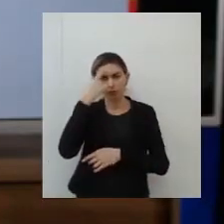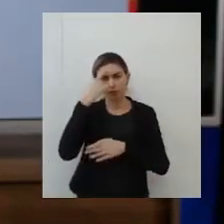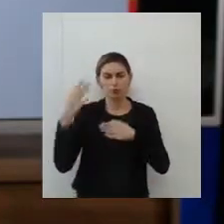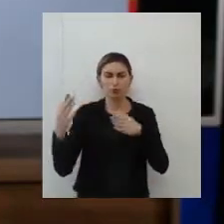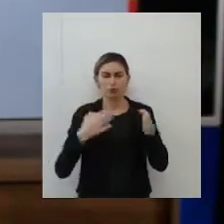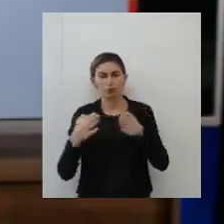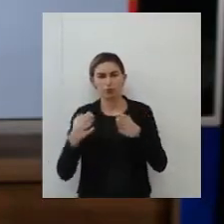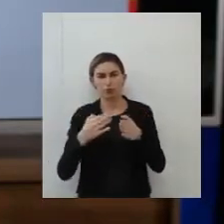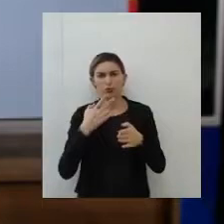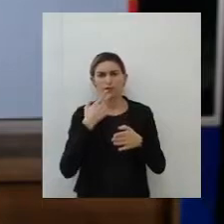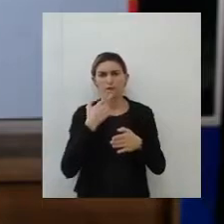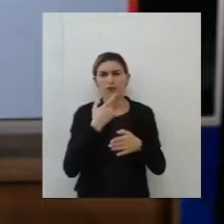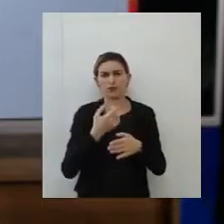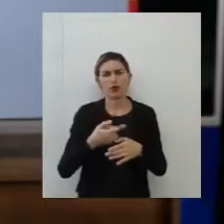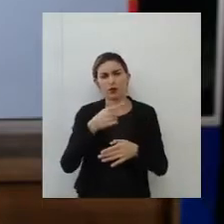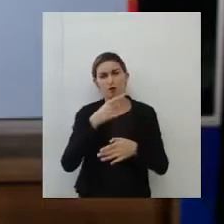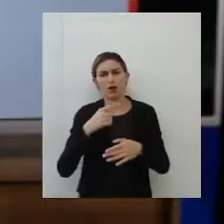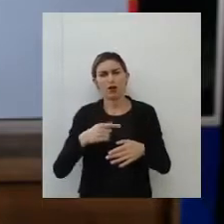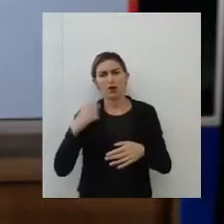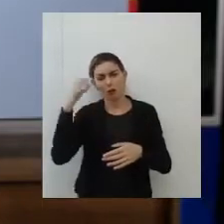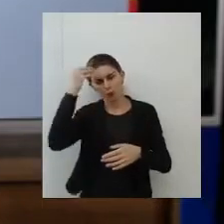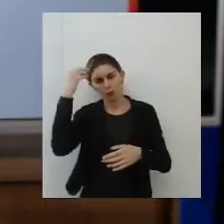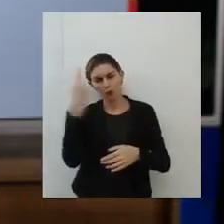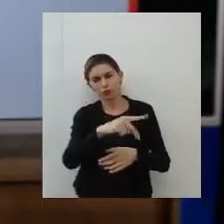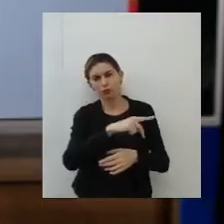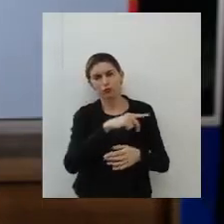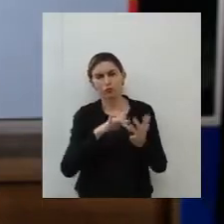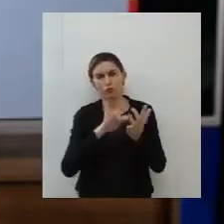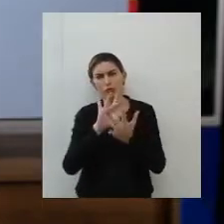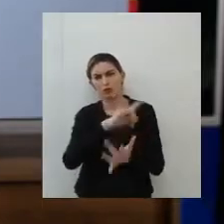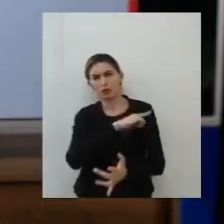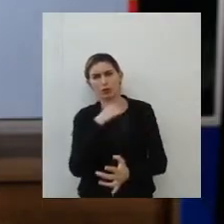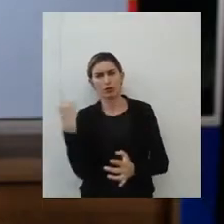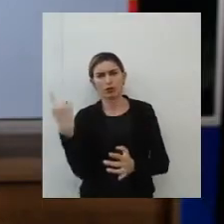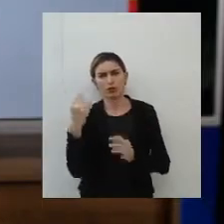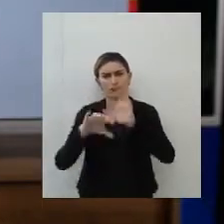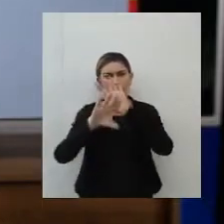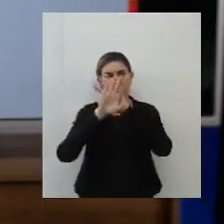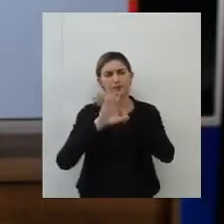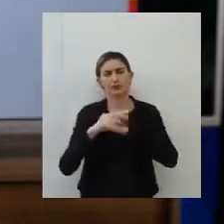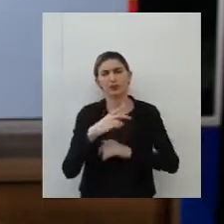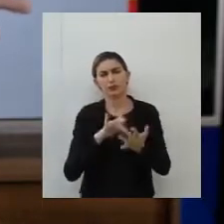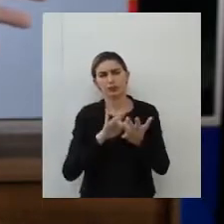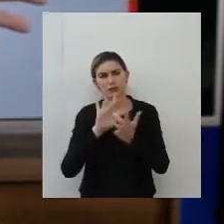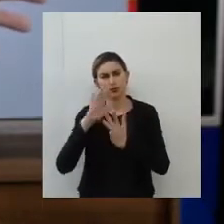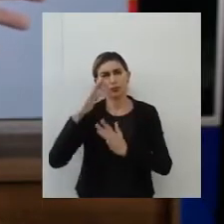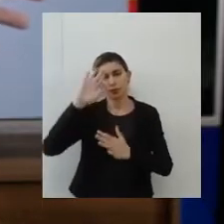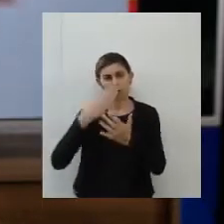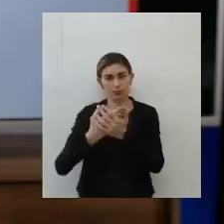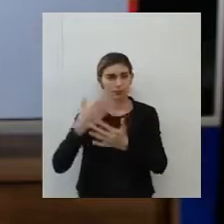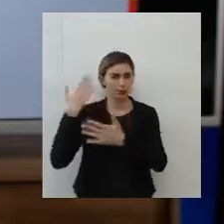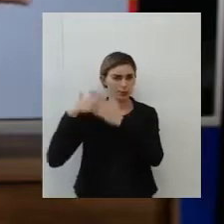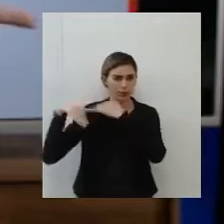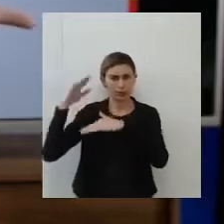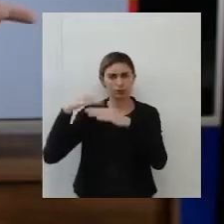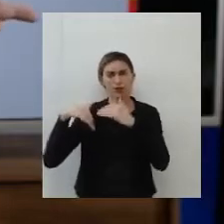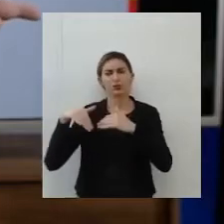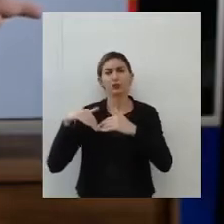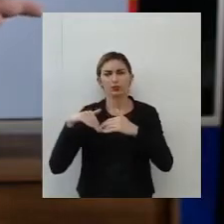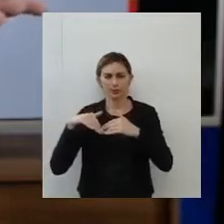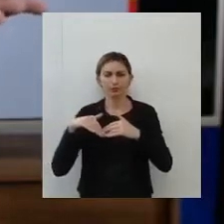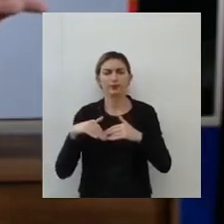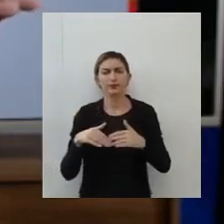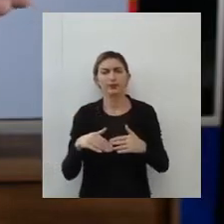época, crucificado Jesus. Então, graças aos judeus, naquela concepção medieval, vale ressaltar